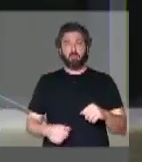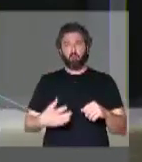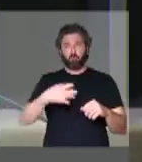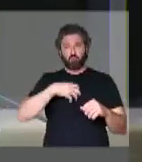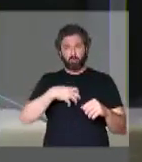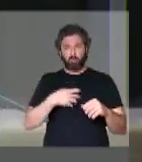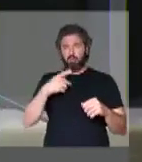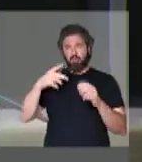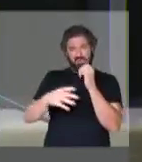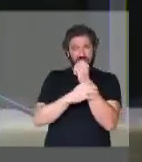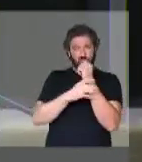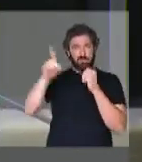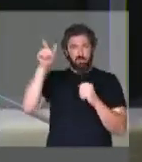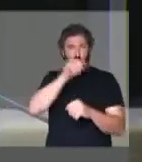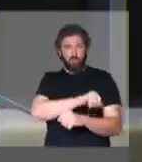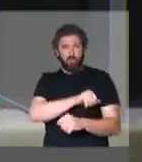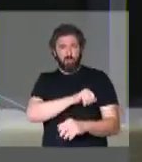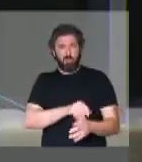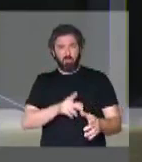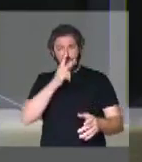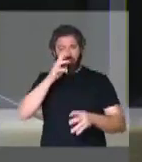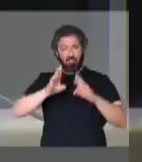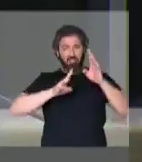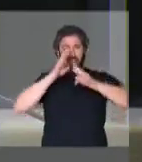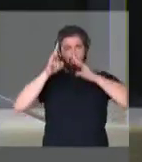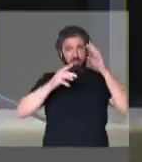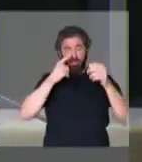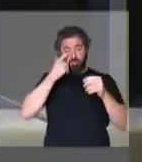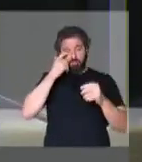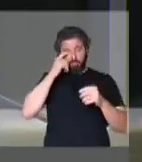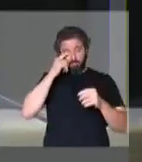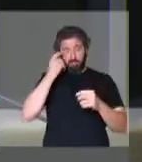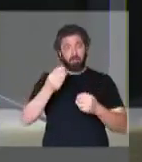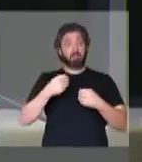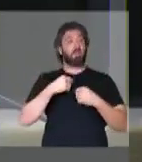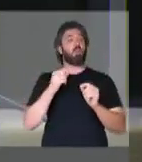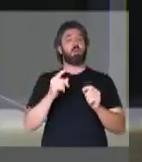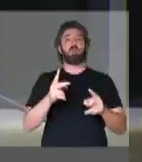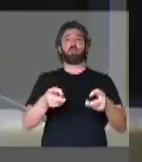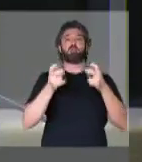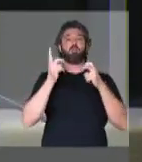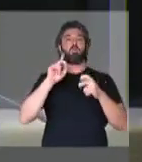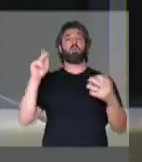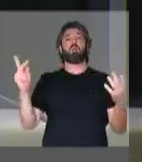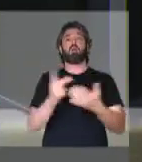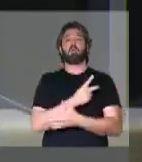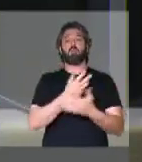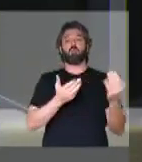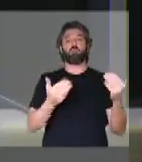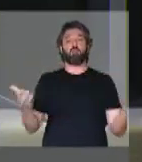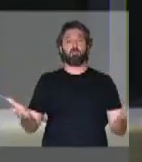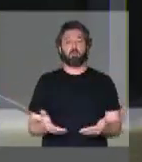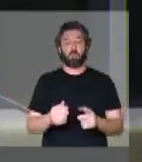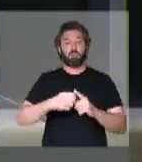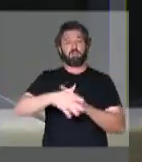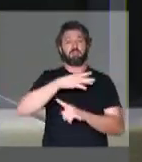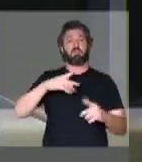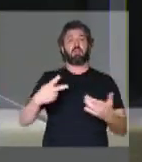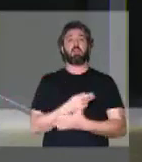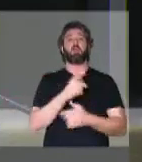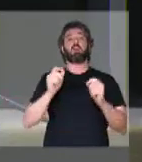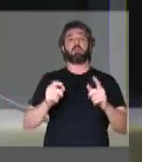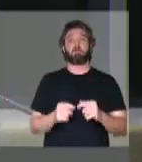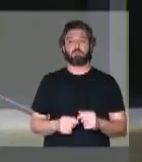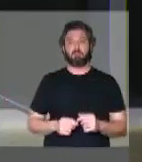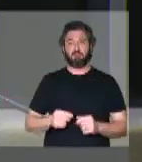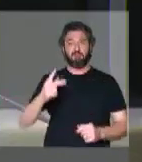segurança, como está acontecendo no Rio de Janeiro, faz com que a gente não perceba o que está acontecendo com a nossa juventude e com a nossa sociedade.